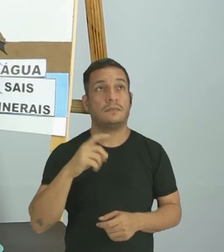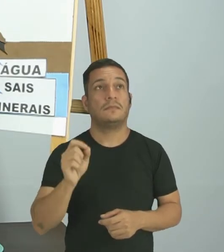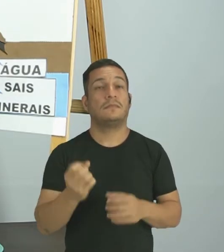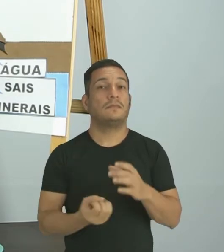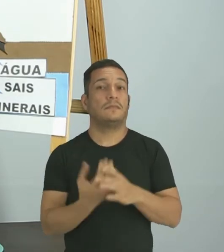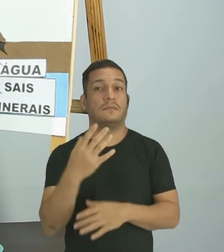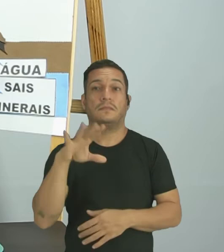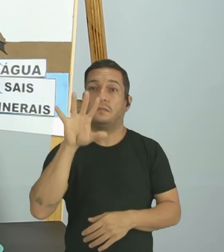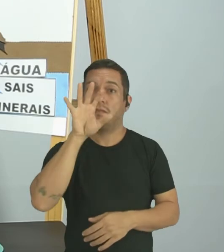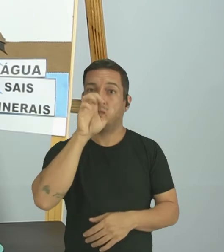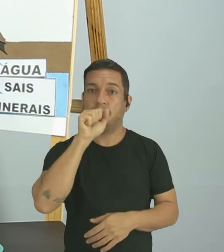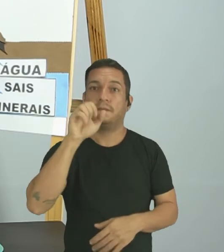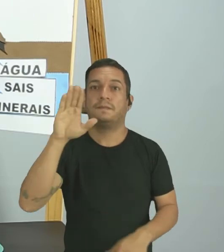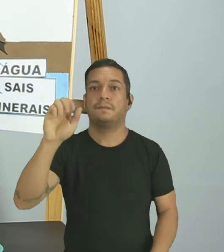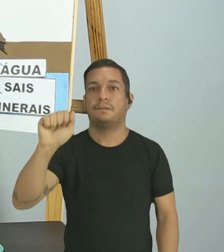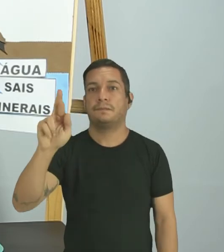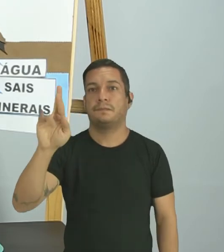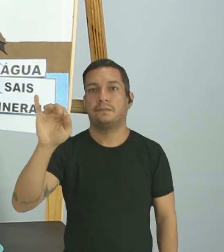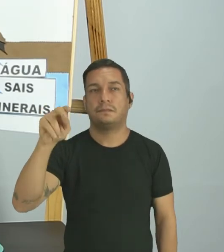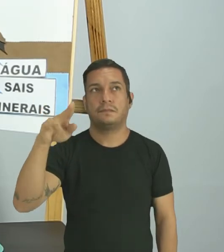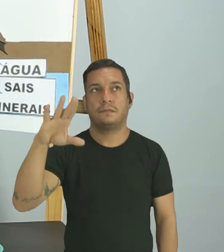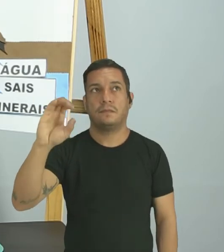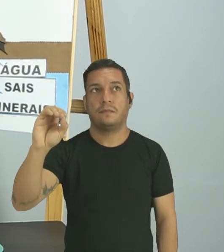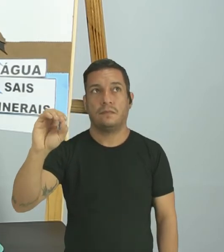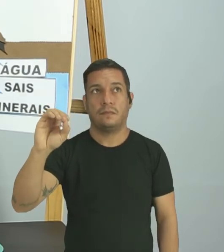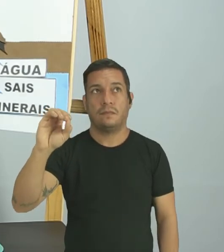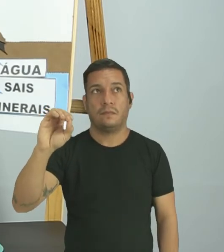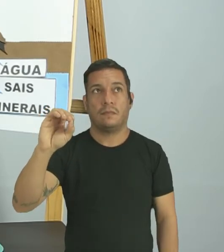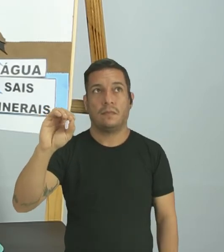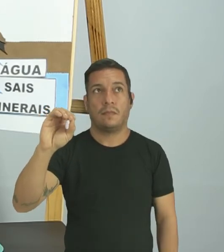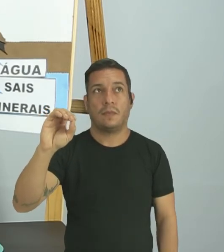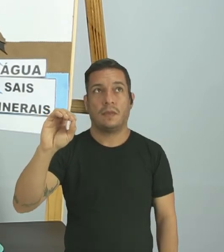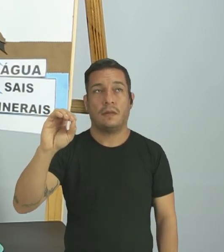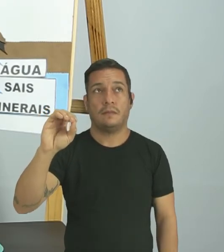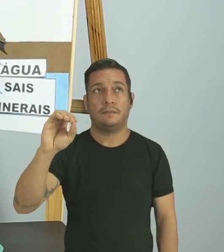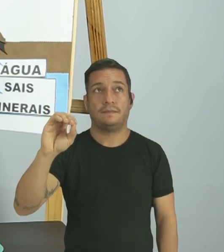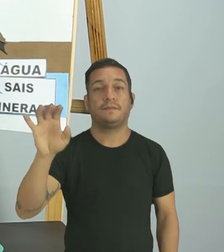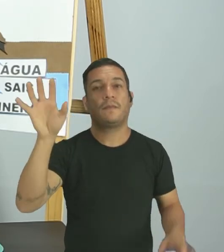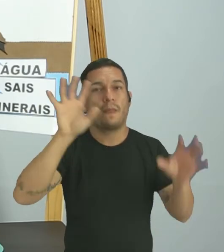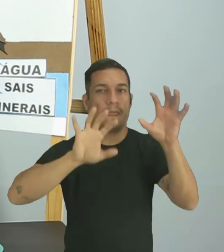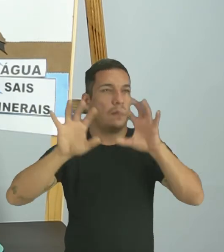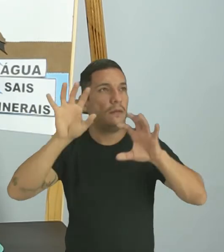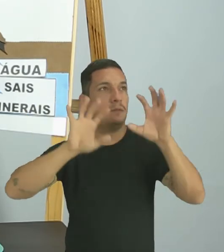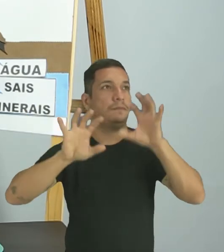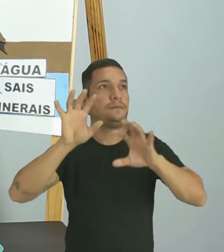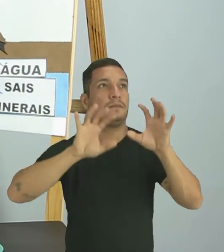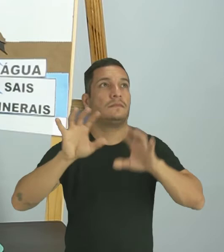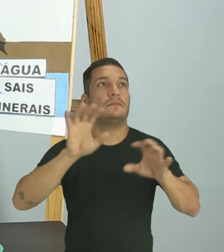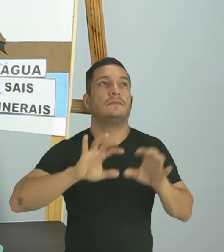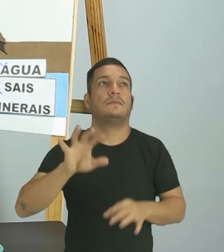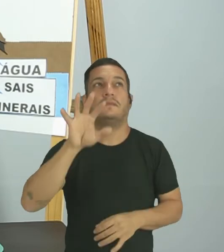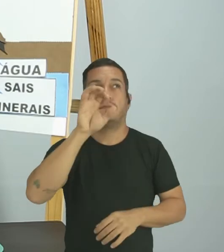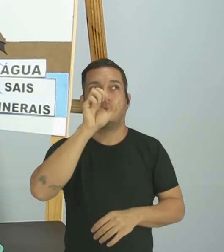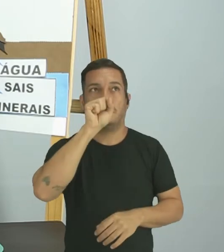produz o gás carbônico de todo, né? A poluição do ar